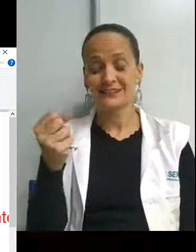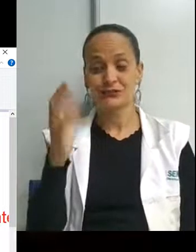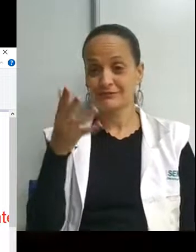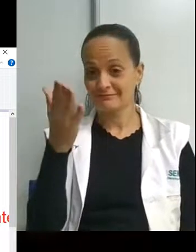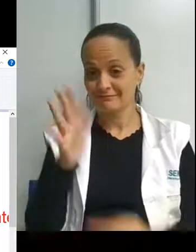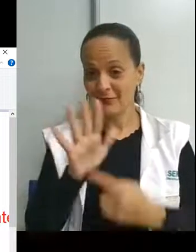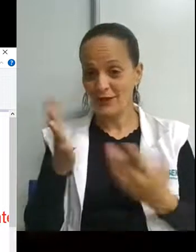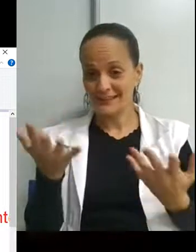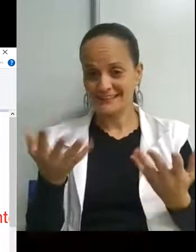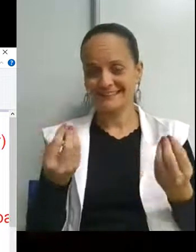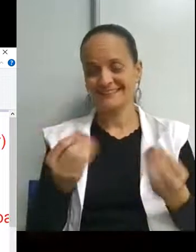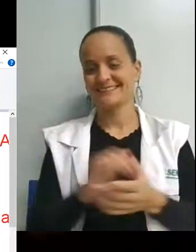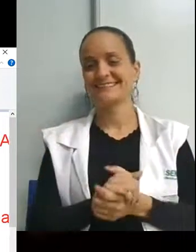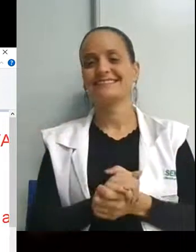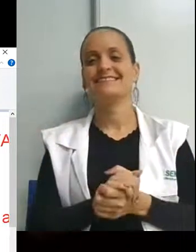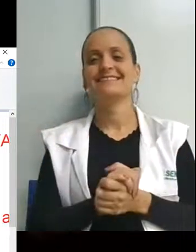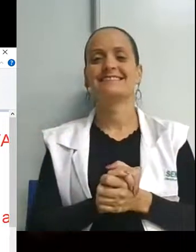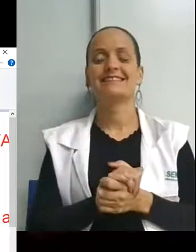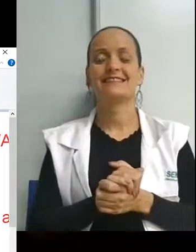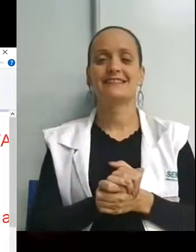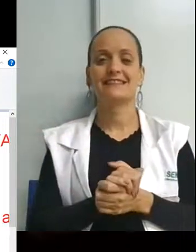Vamos lá.